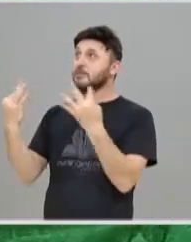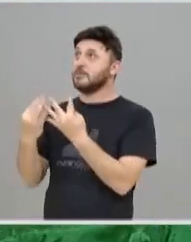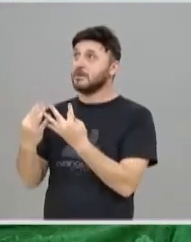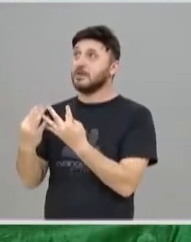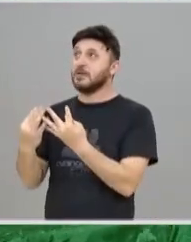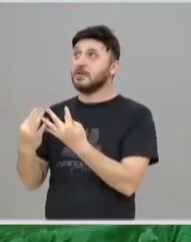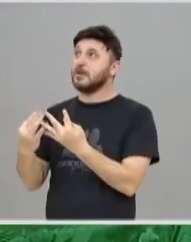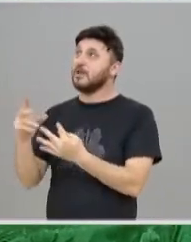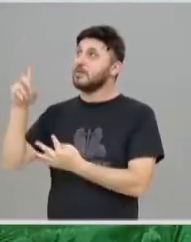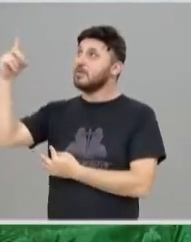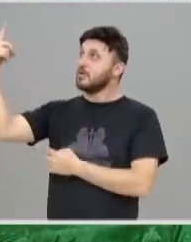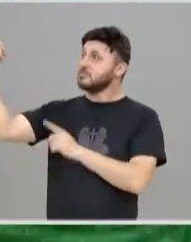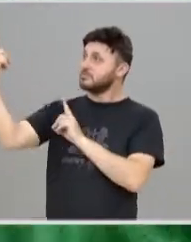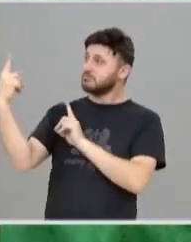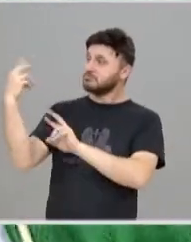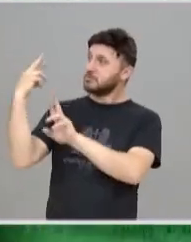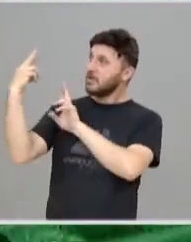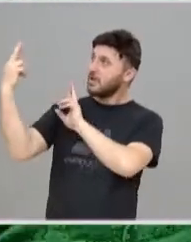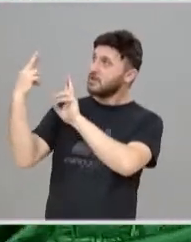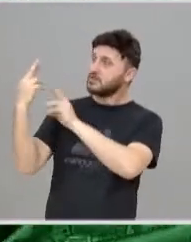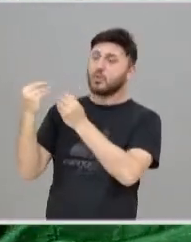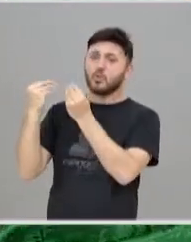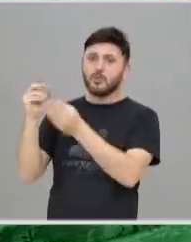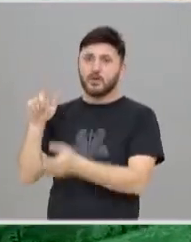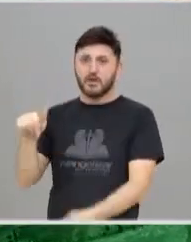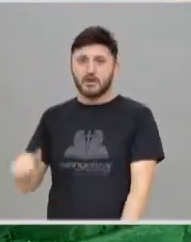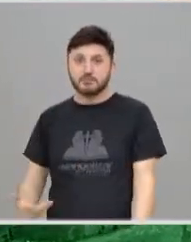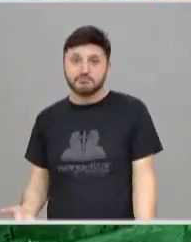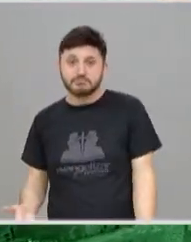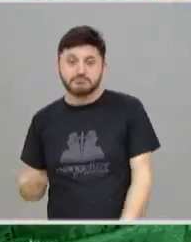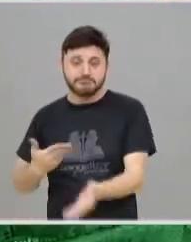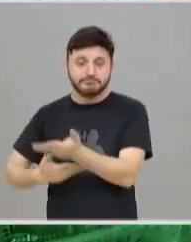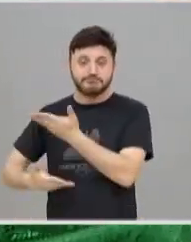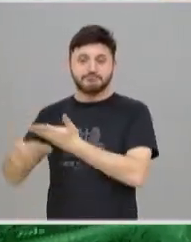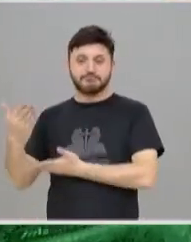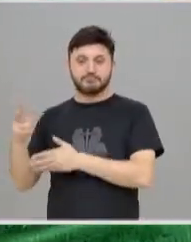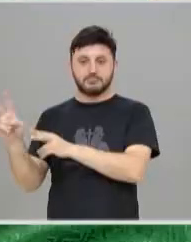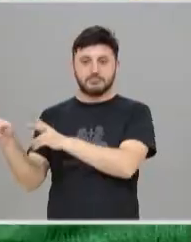vice-versa. Eu percebo isso.